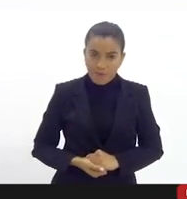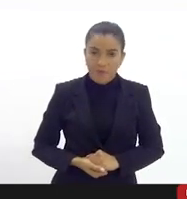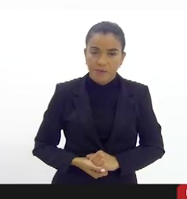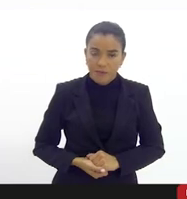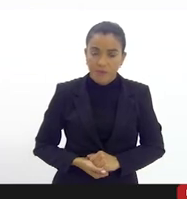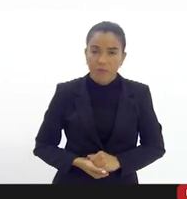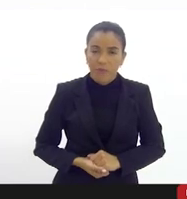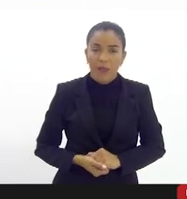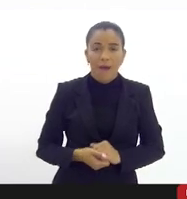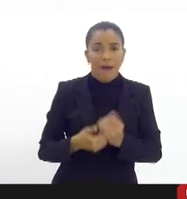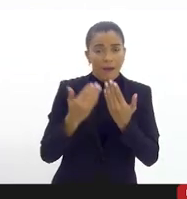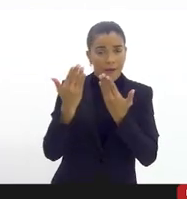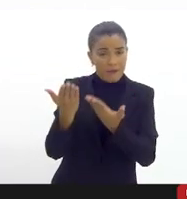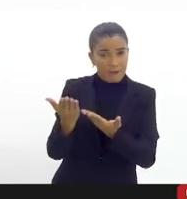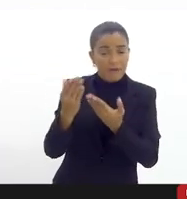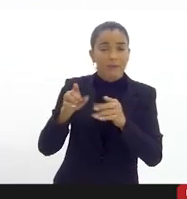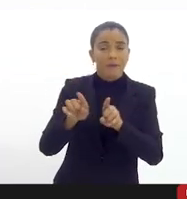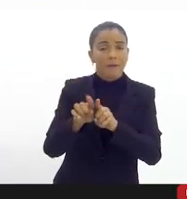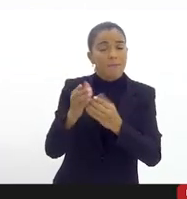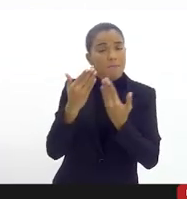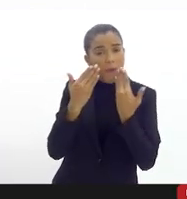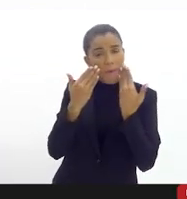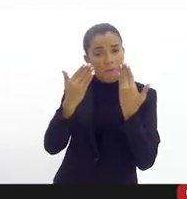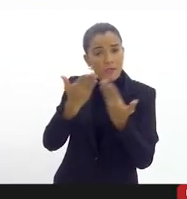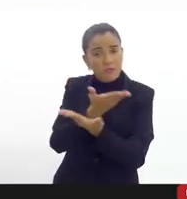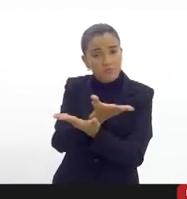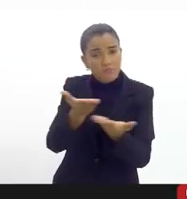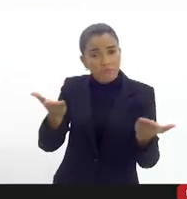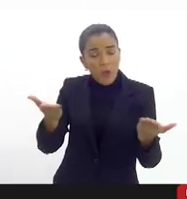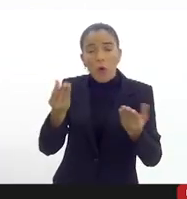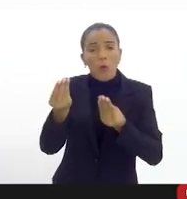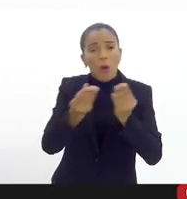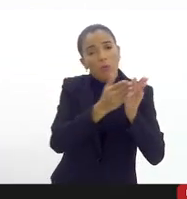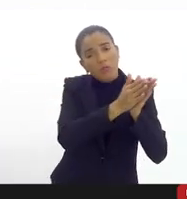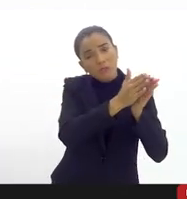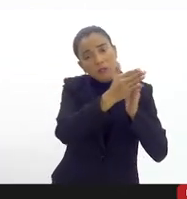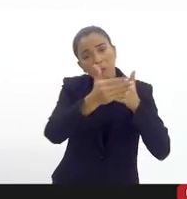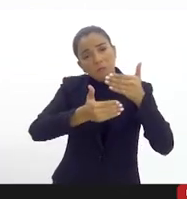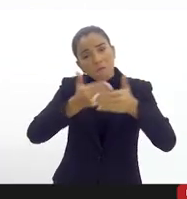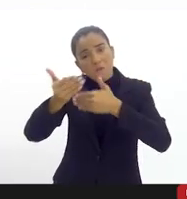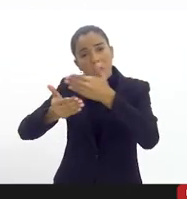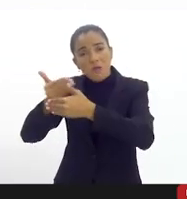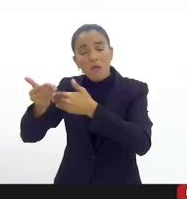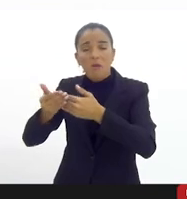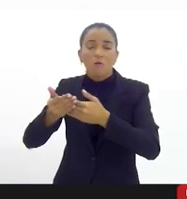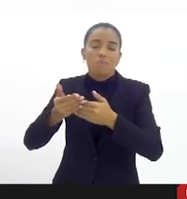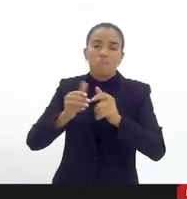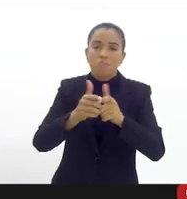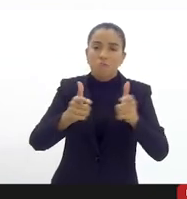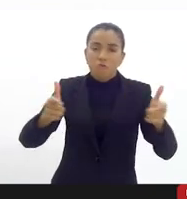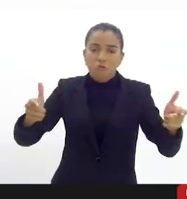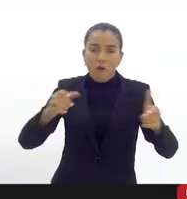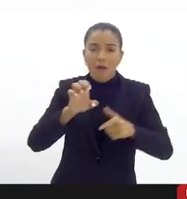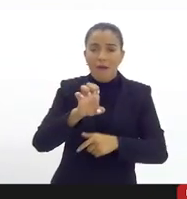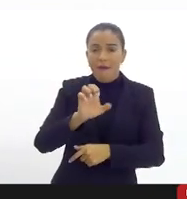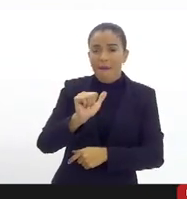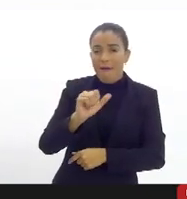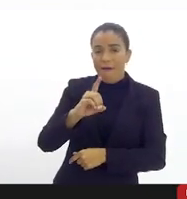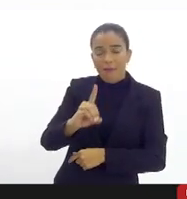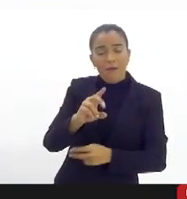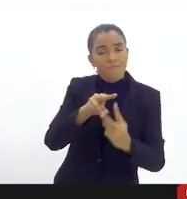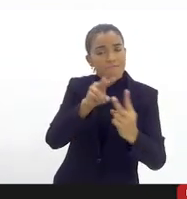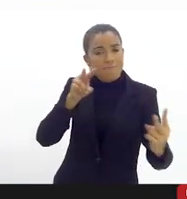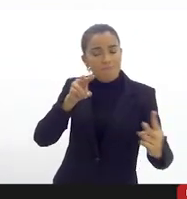e aqui né só para mostrar como esse processo de expansão do EAD ele é um ponto chave uma estratégia